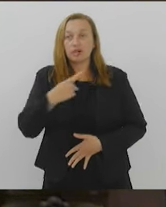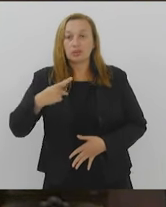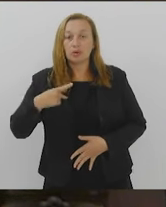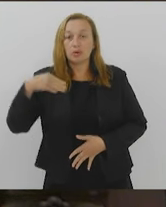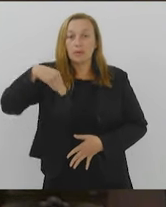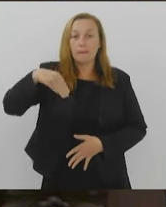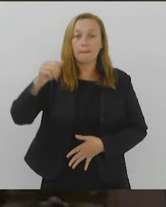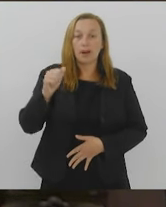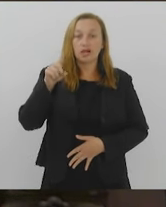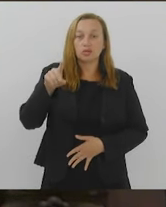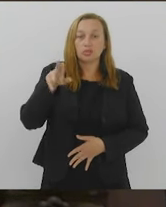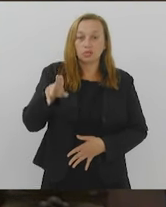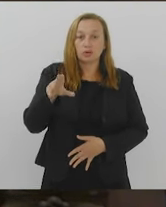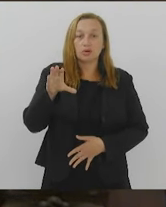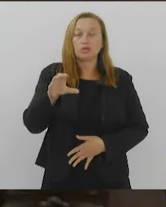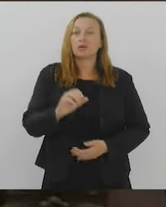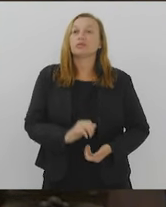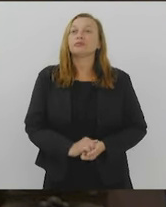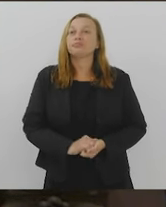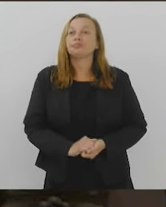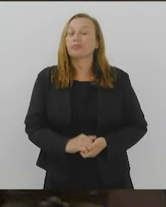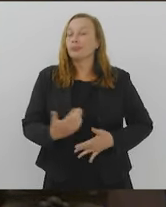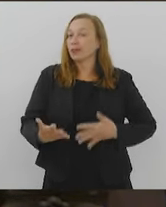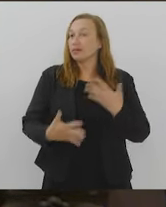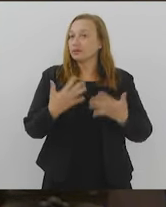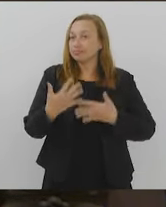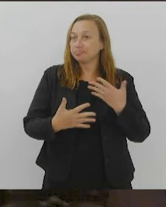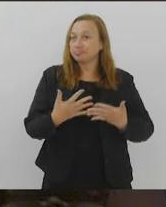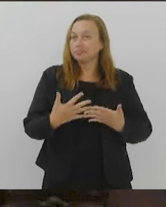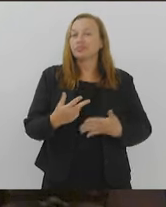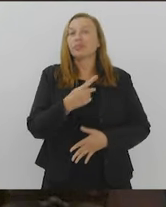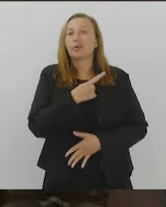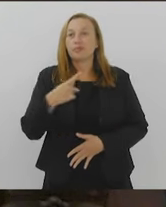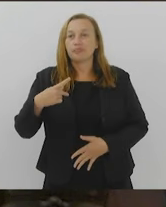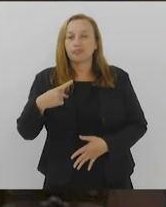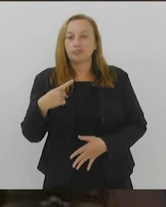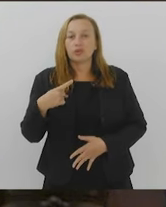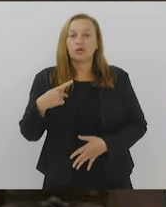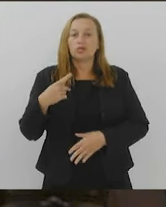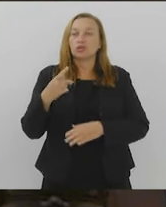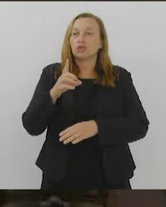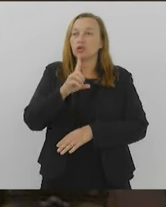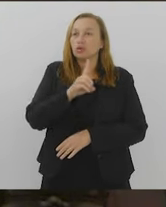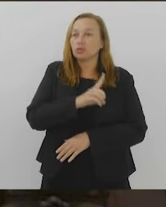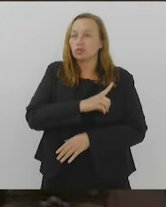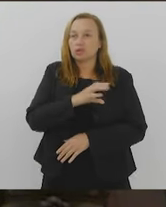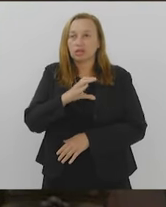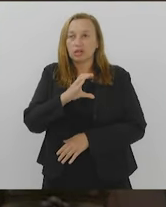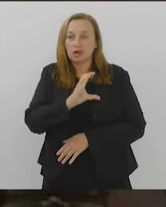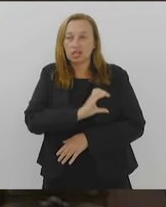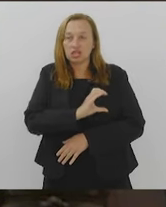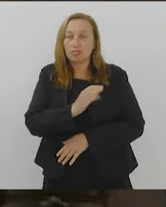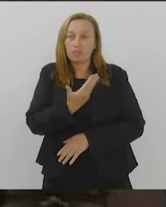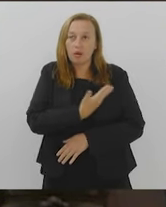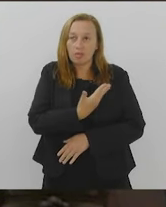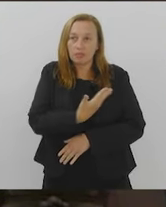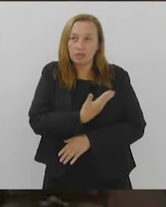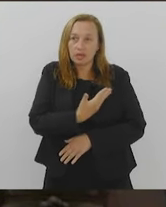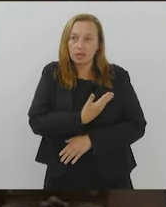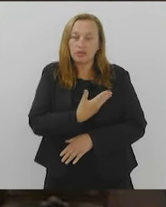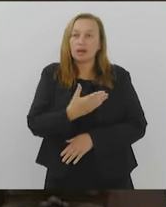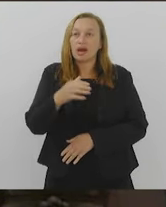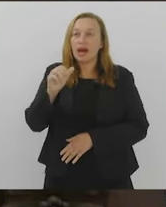de Casimiro, qual tem uma honra, o pastor Hélio, de Duque de Caxias, meu amigo. Manda um abraço ao nosso pastor